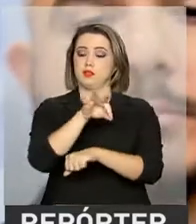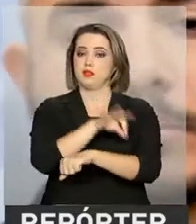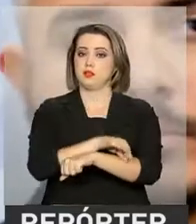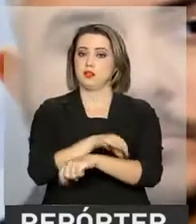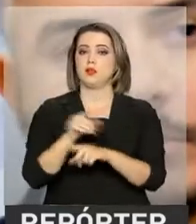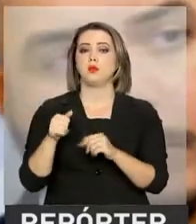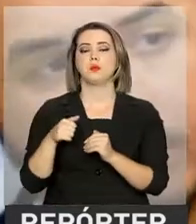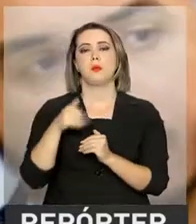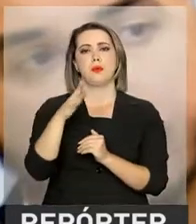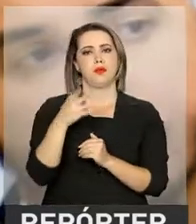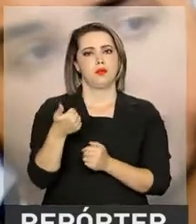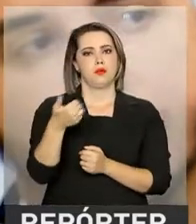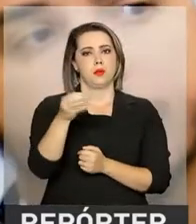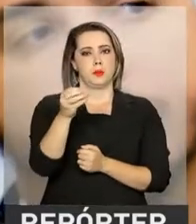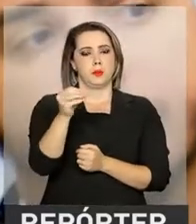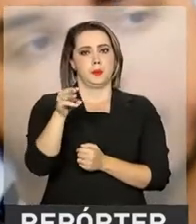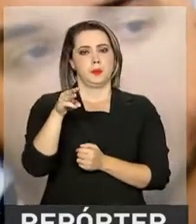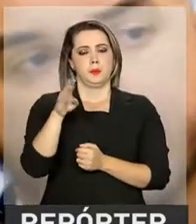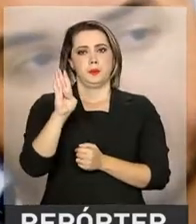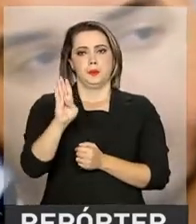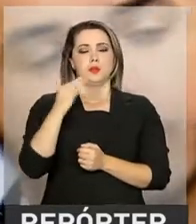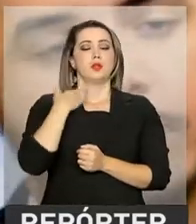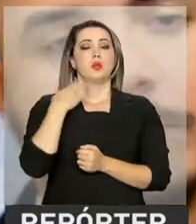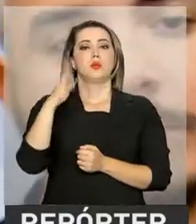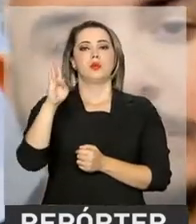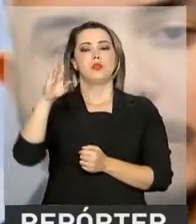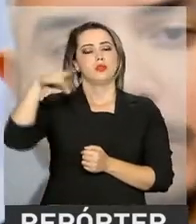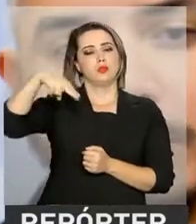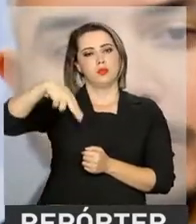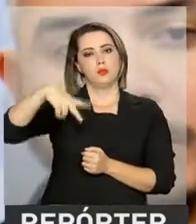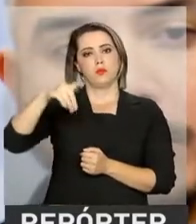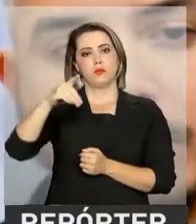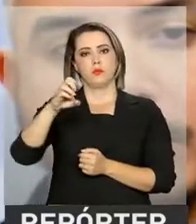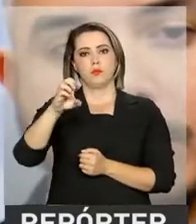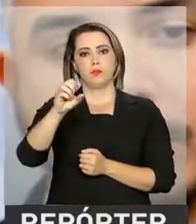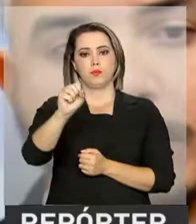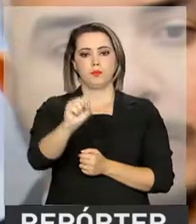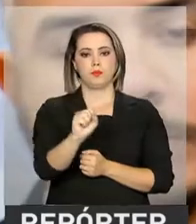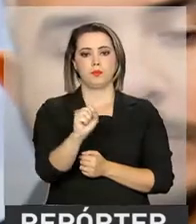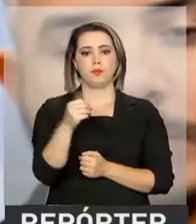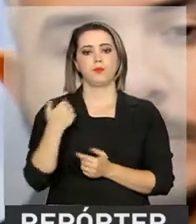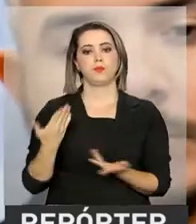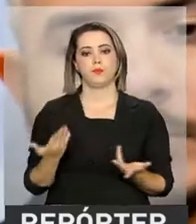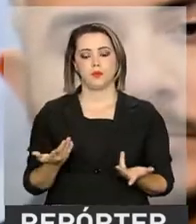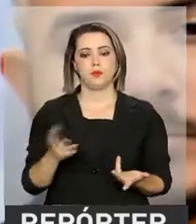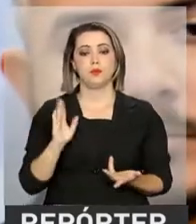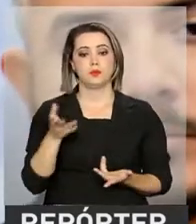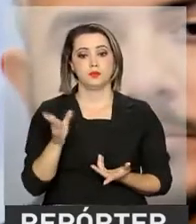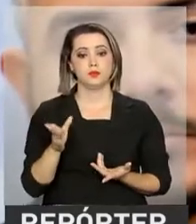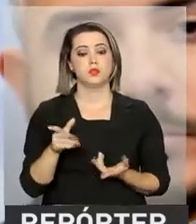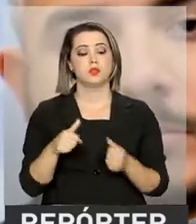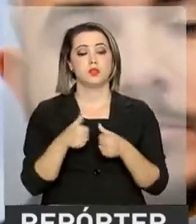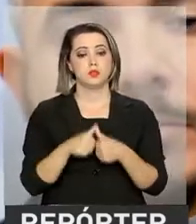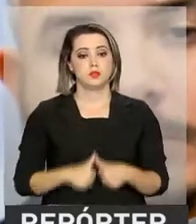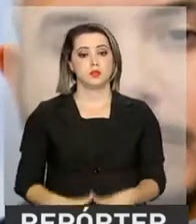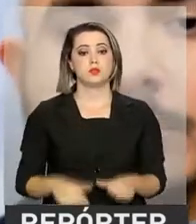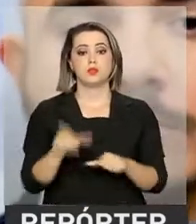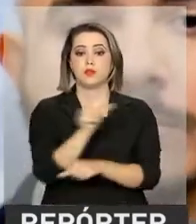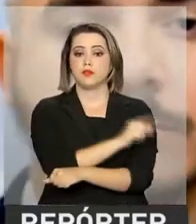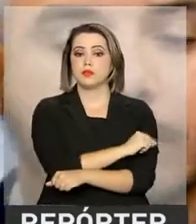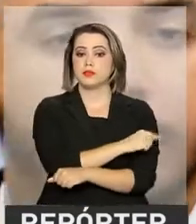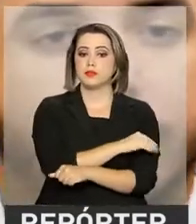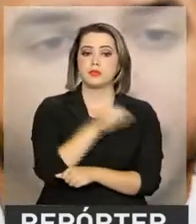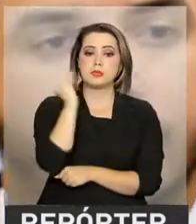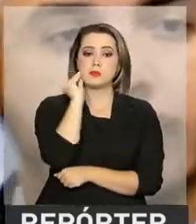Saúde, mais 100 do BNDES, mais 100 milhões do Ministério de Ciência e Tecnologia. Já está em teste em humanos a vacina da